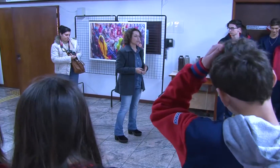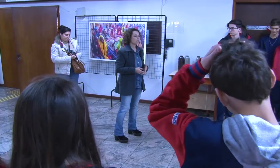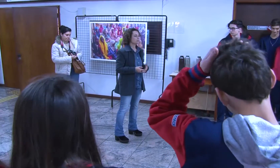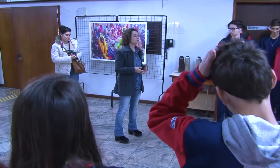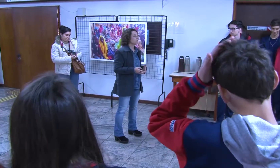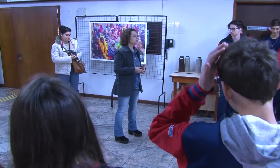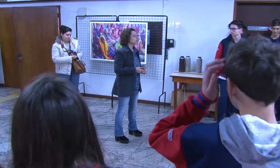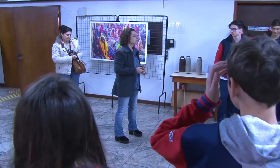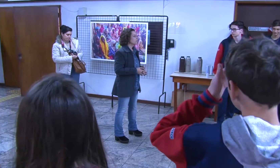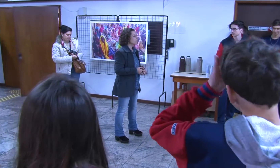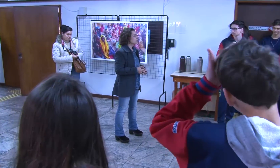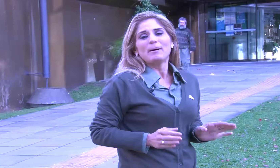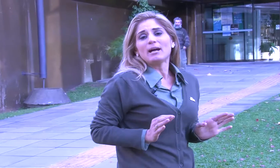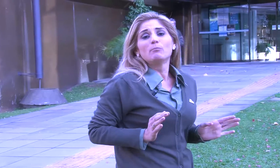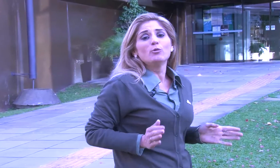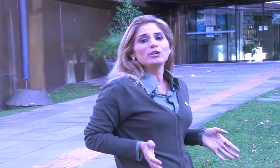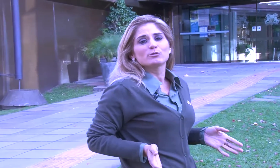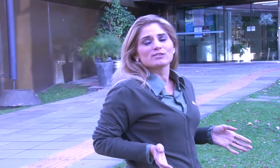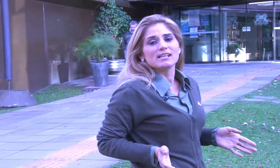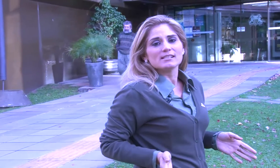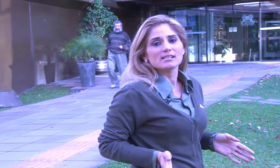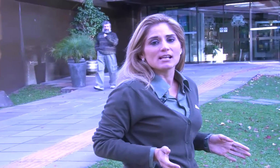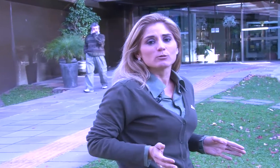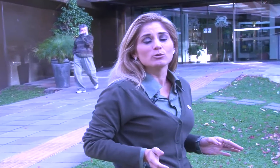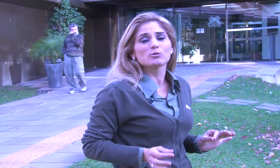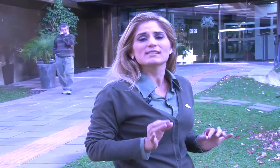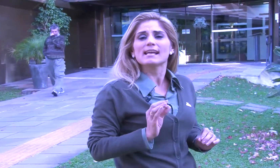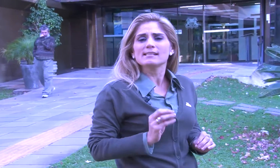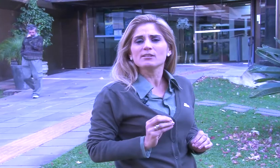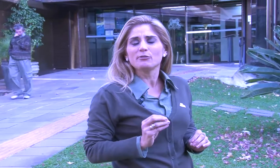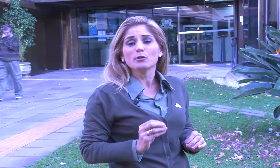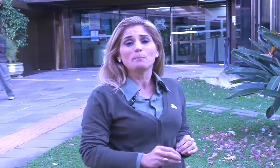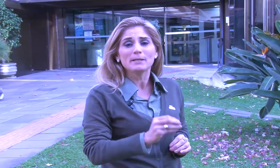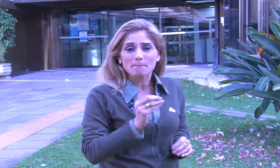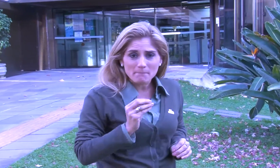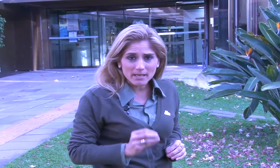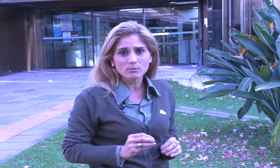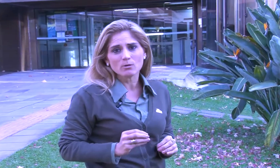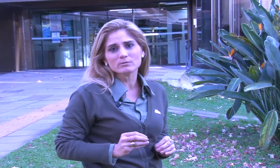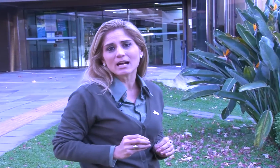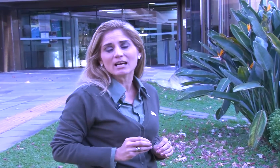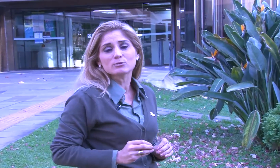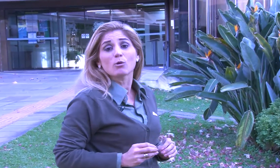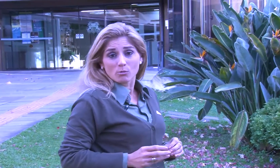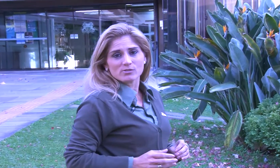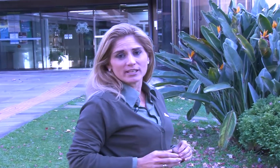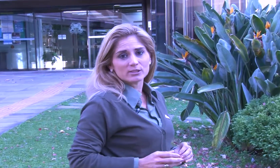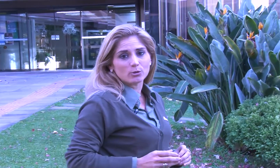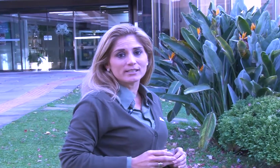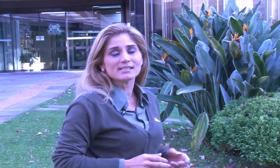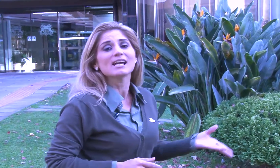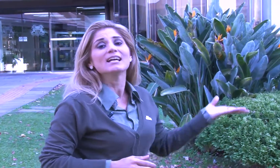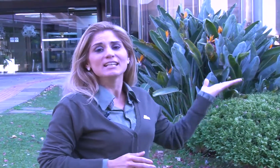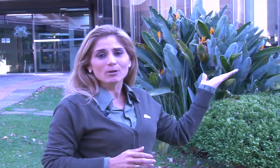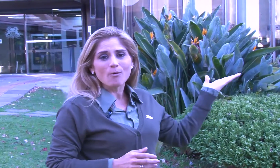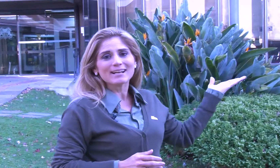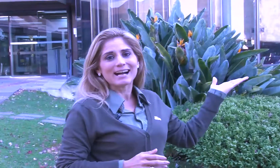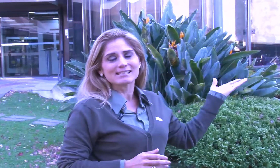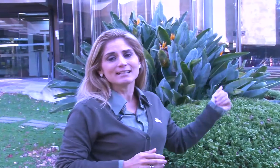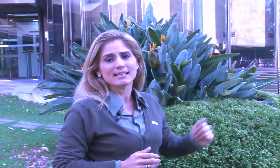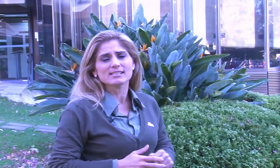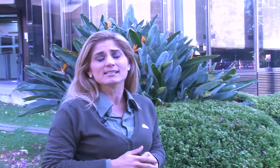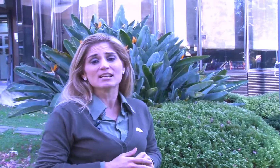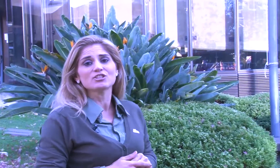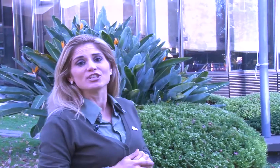da mostra, Juliana Rossa. Para muitos desses alunos, esse foi o primeiro contato com os vereadores e com